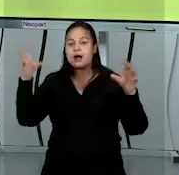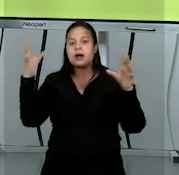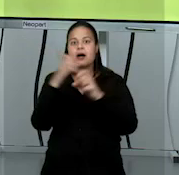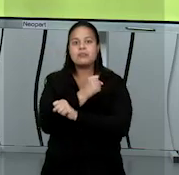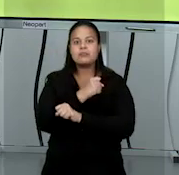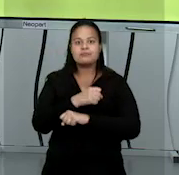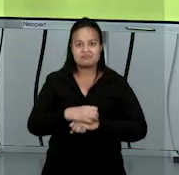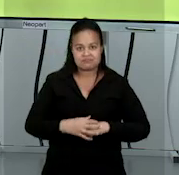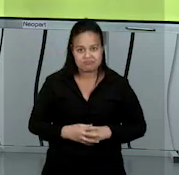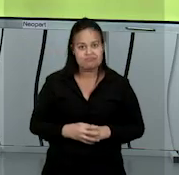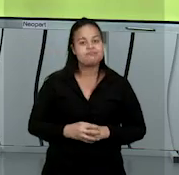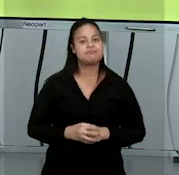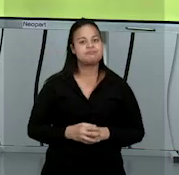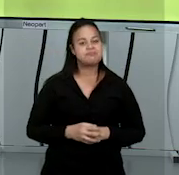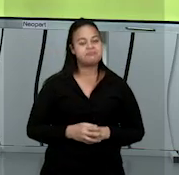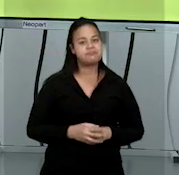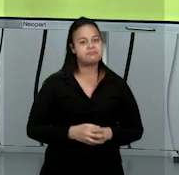segundos.